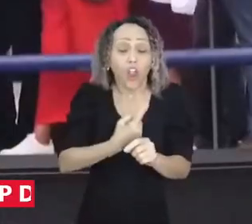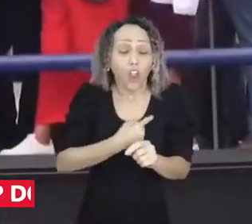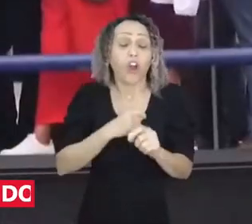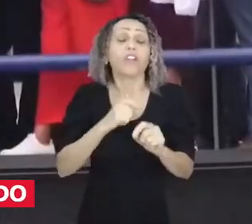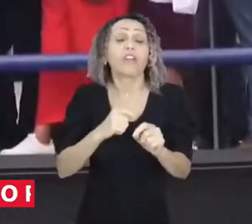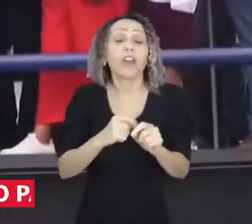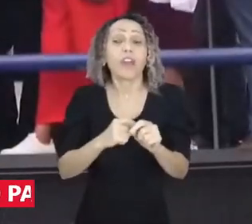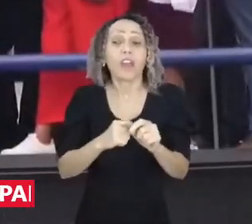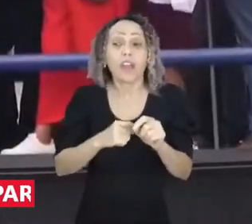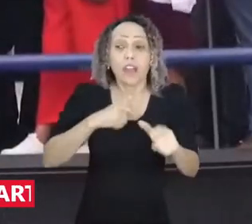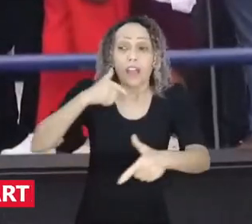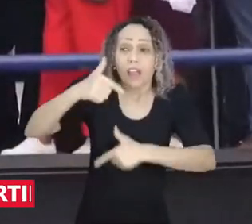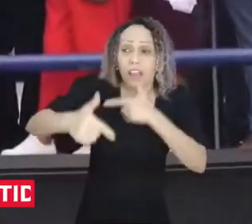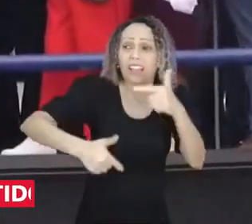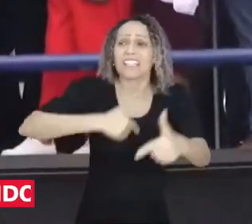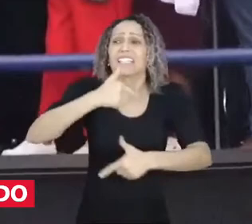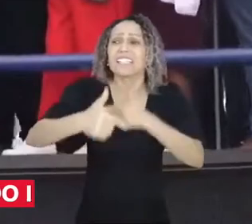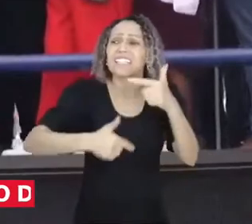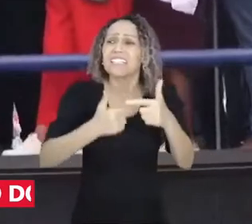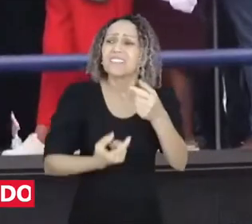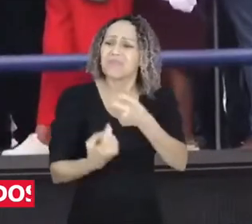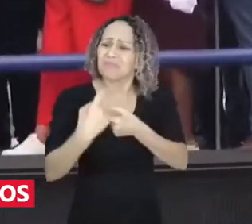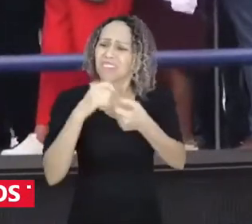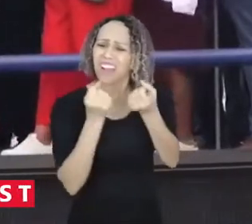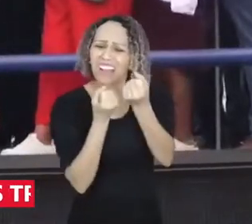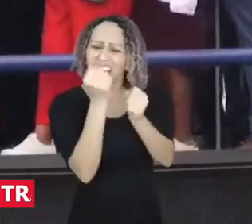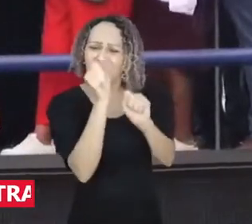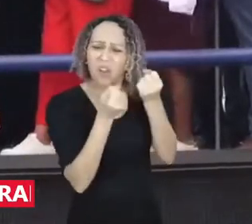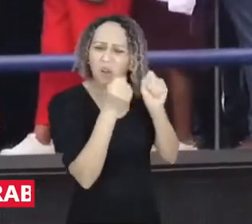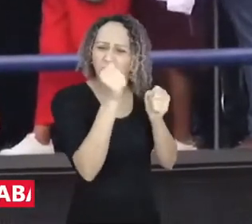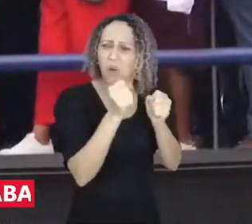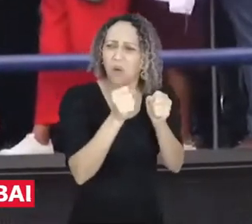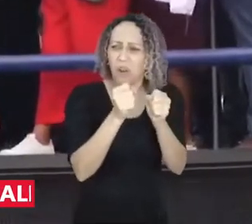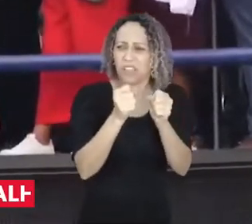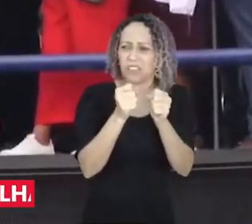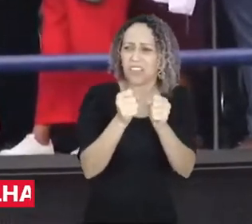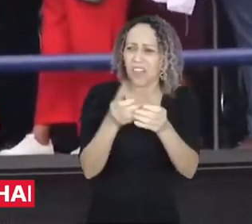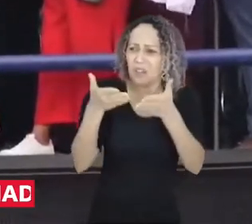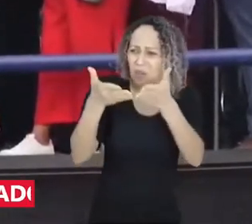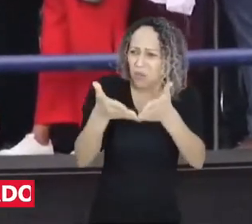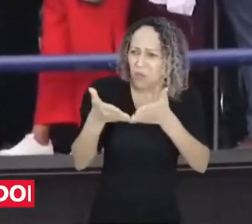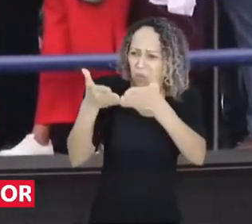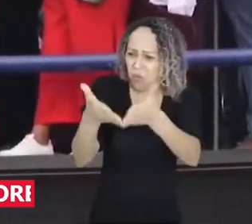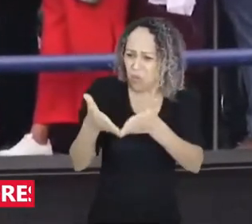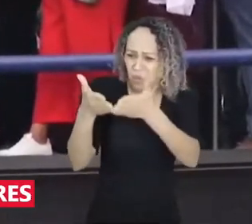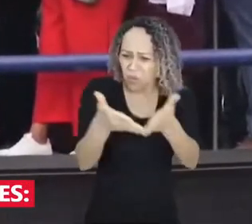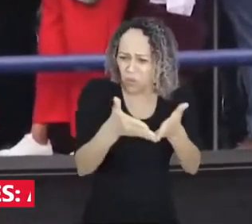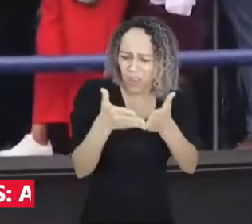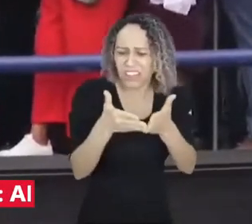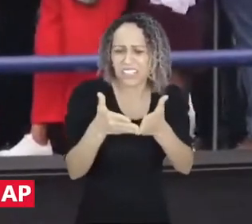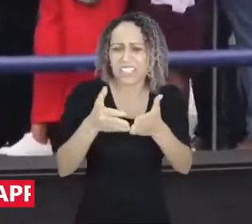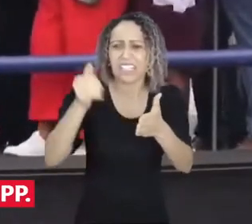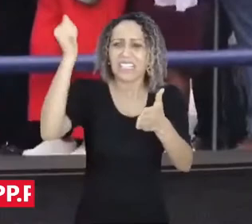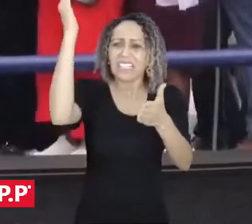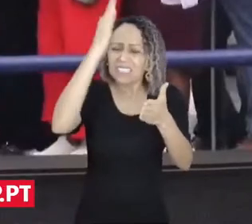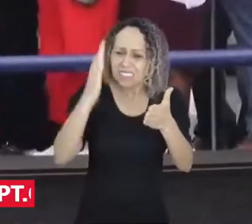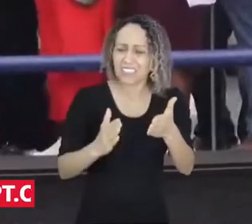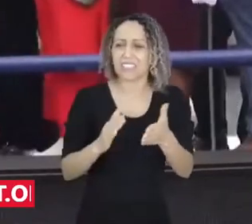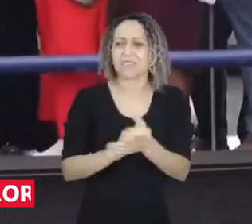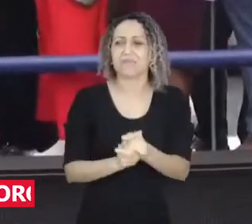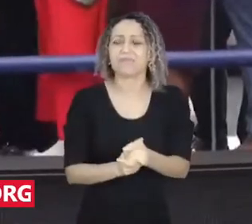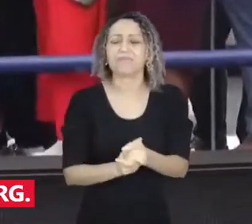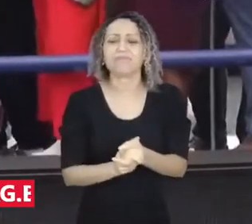E nós fizemos 8 estaleiros nesse país. Passamos a fazer sonda, a fazer